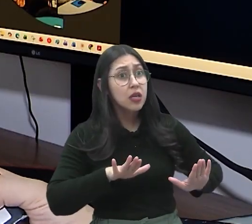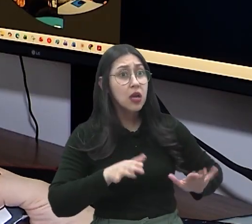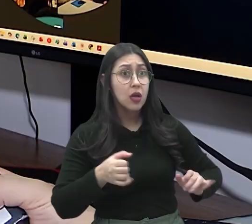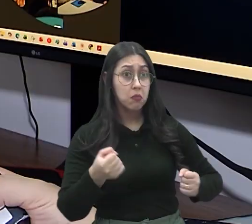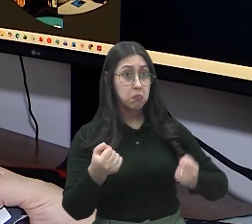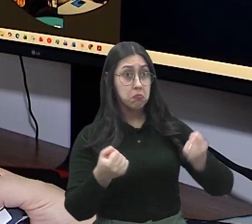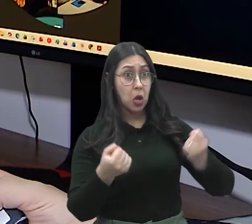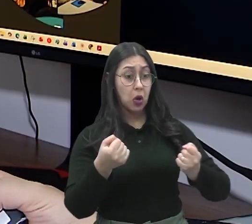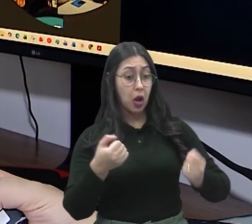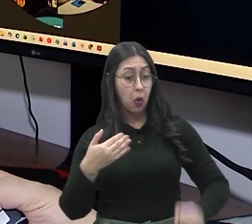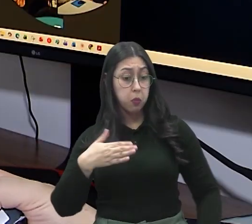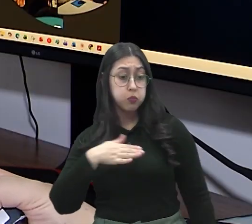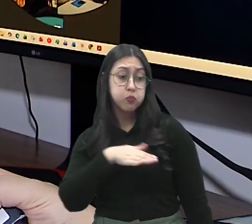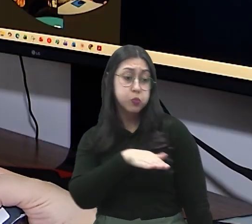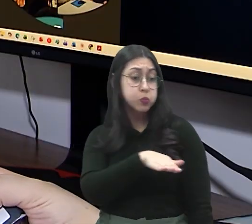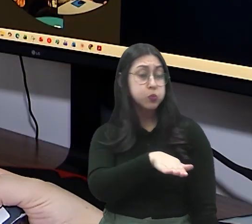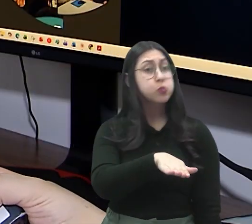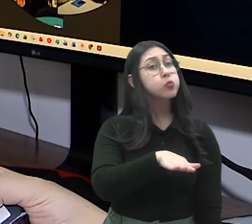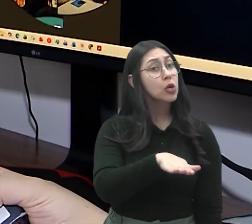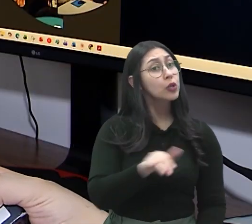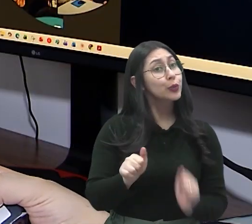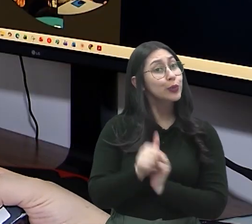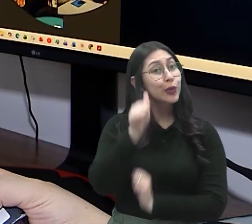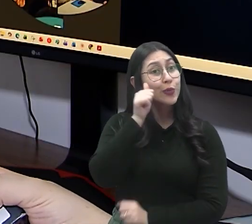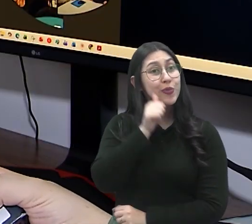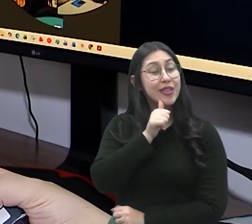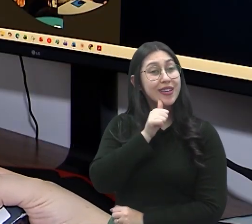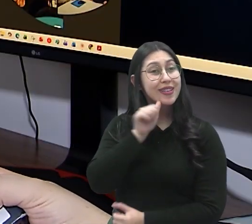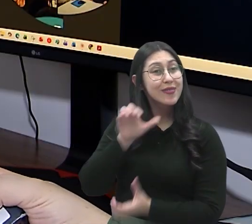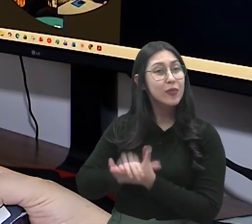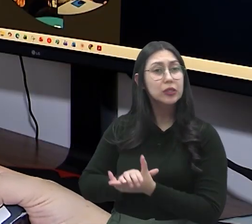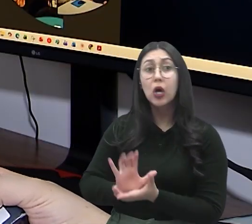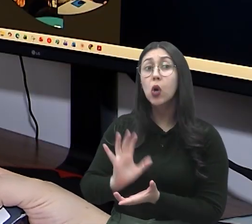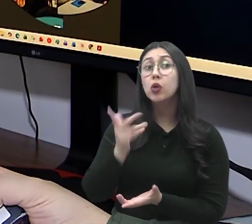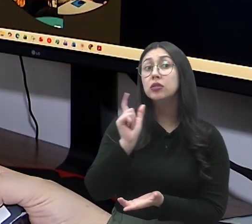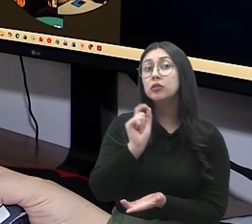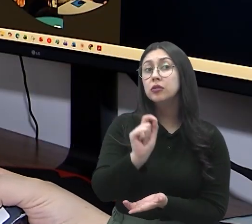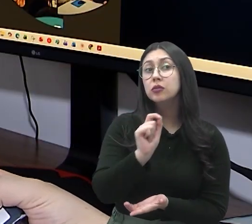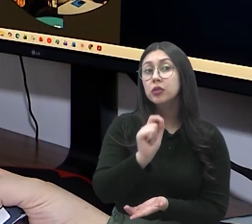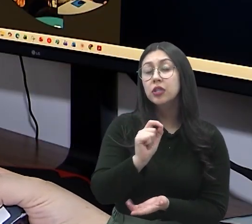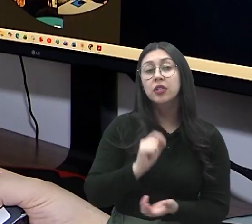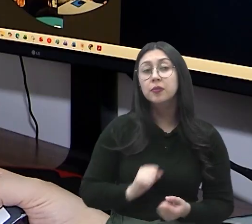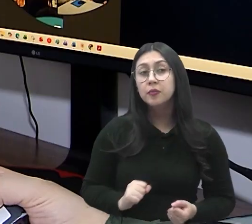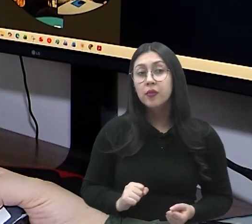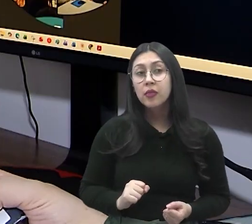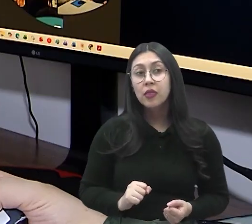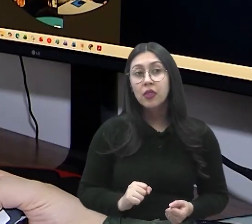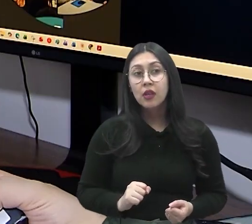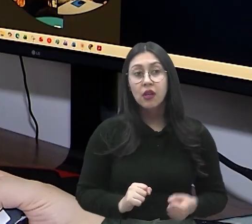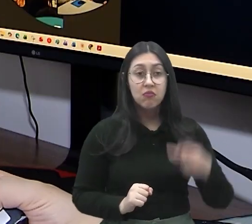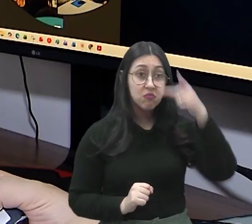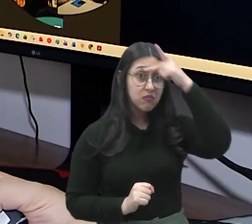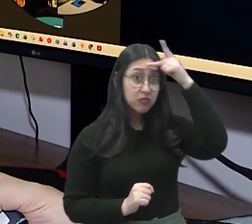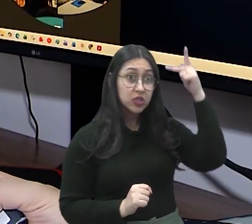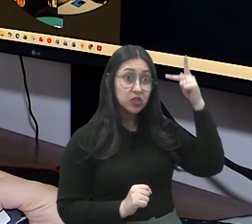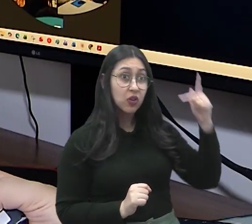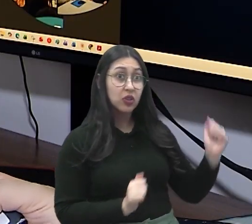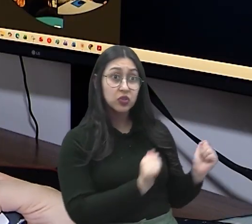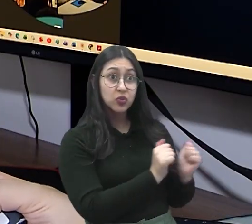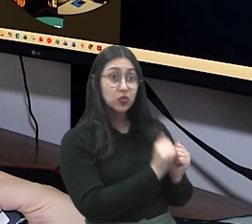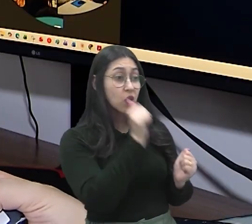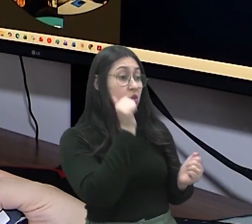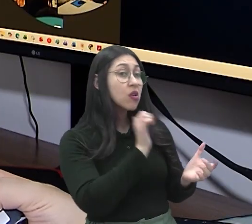aqui, quando eu paro o meu carro, junto com a minha esposa, o que aconteceu? Uma pessoa